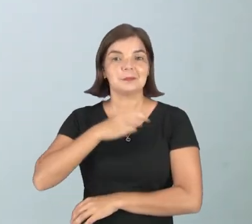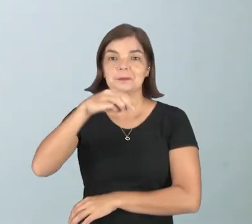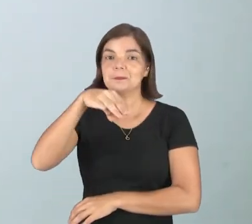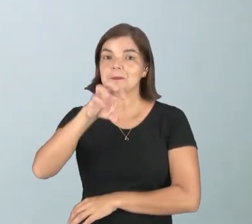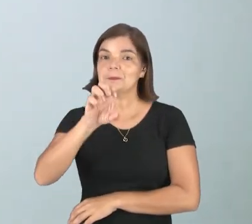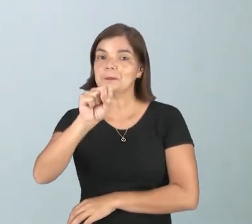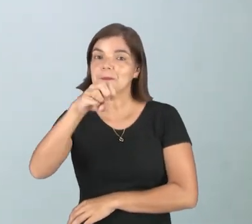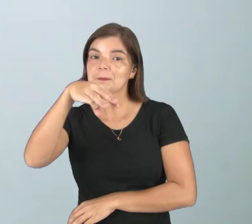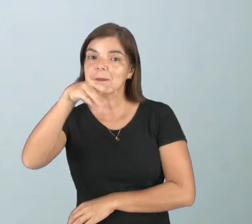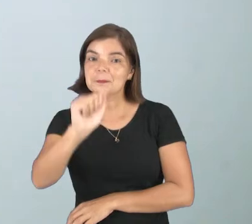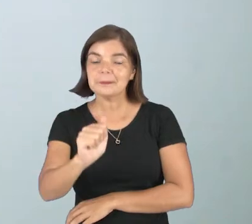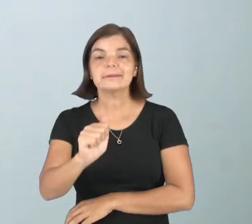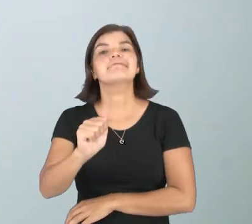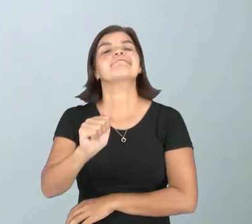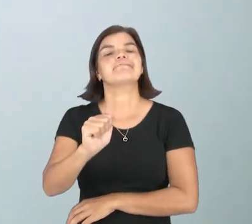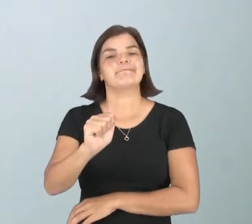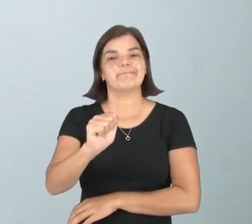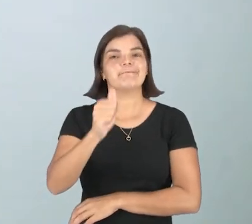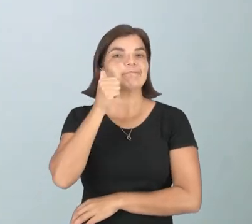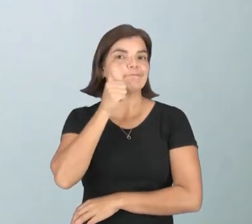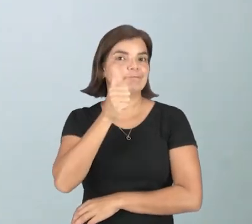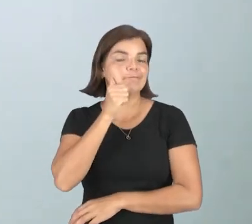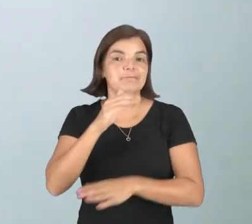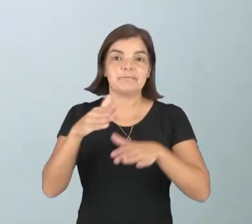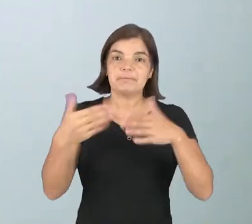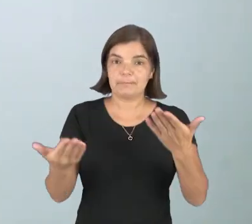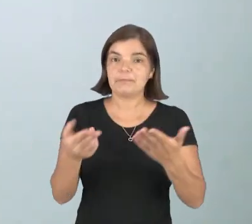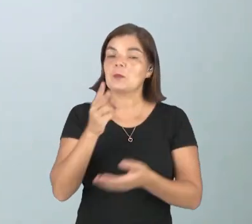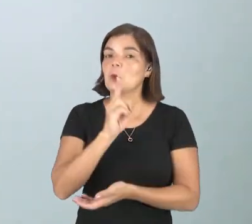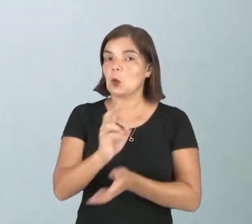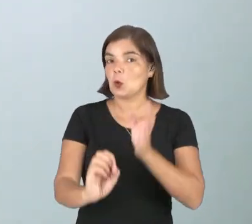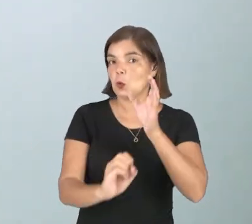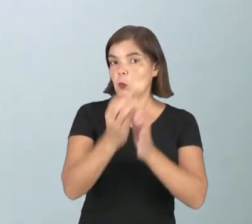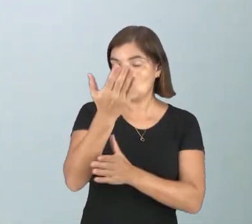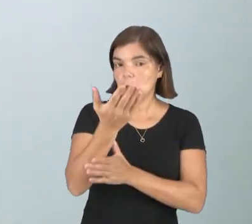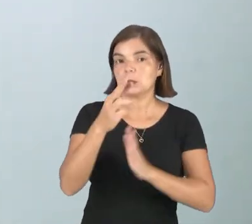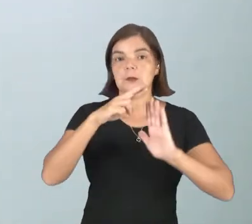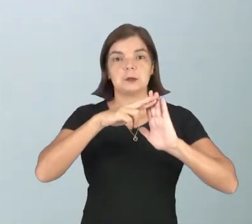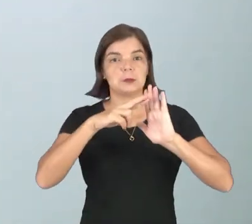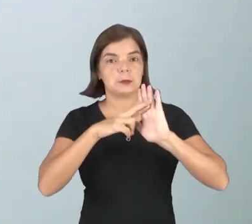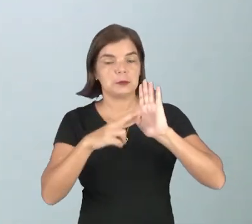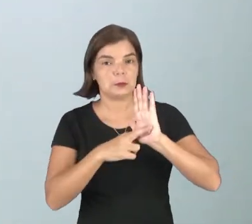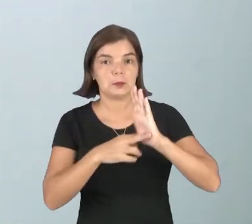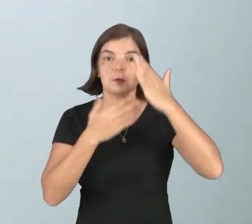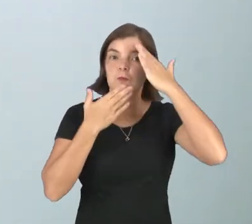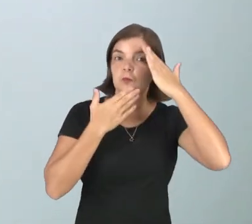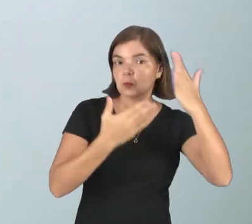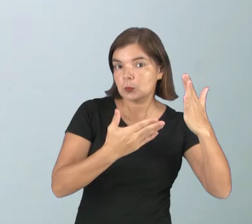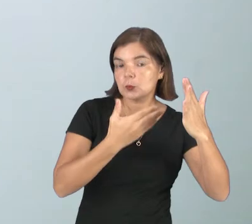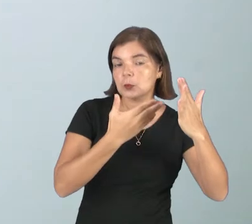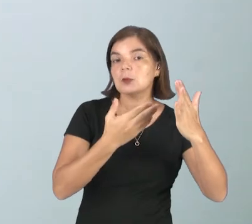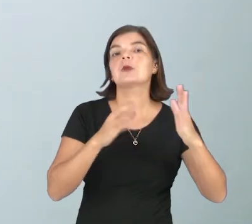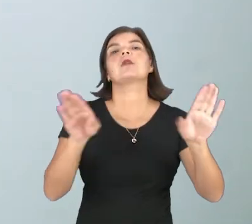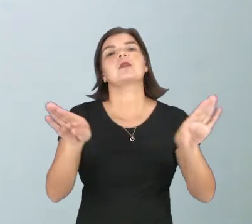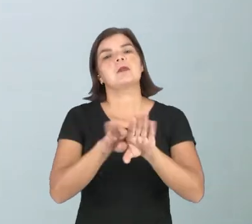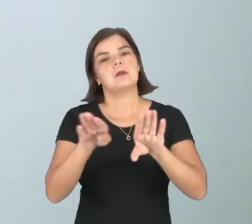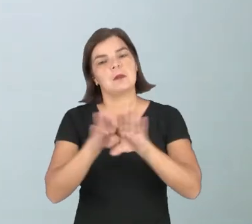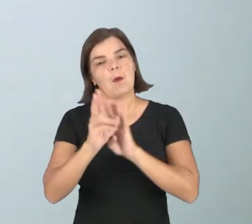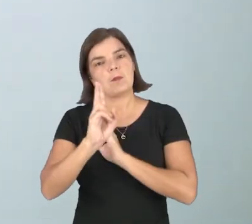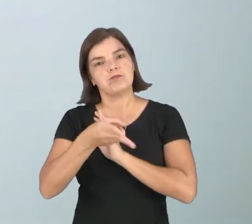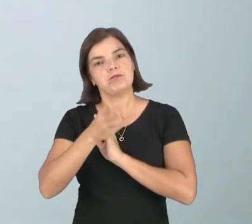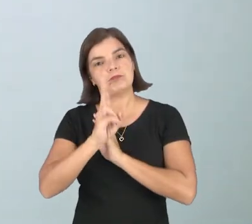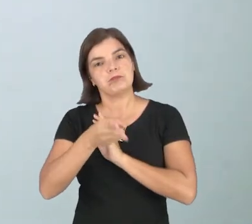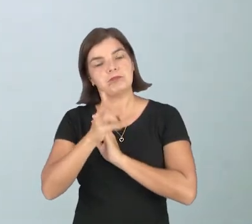mesma, porque eu sou do gênero feminino. Então, mesmo que acontece a mesma regra para obrigado, acontece também